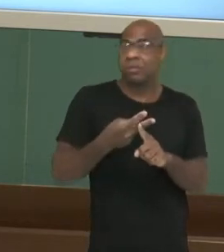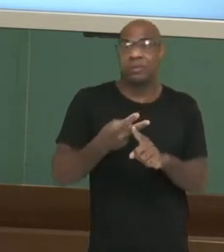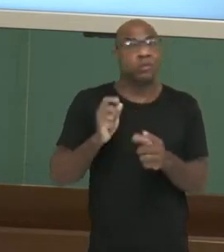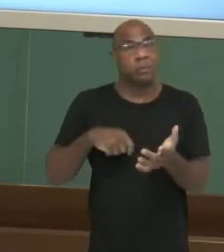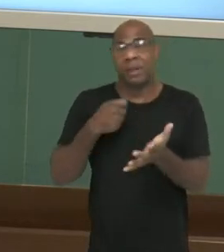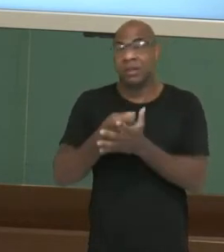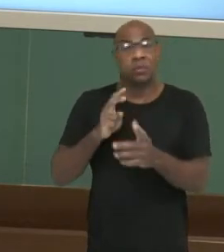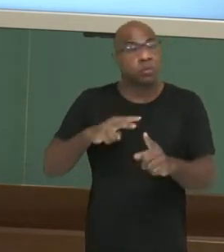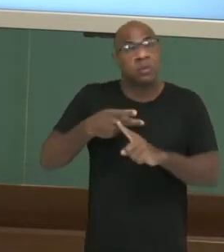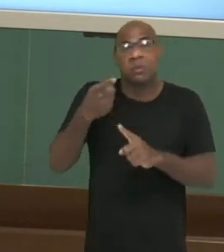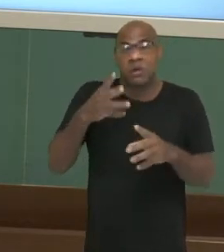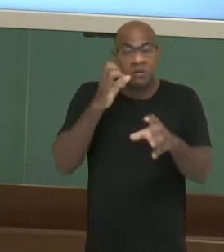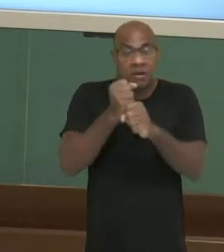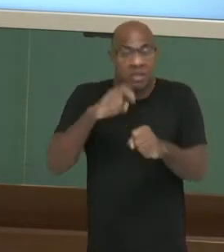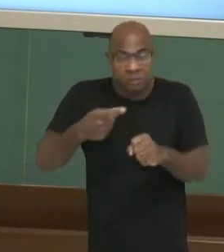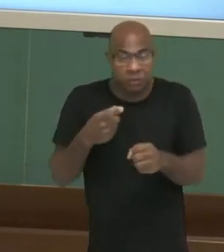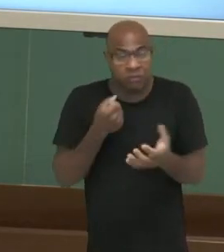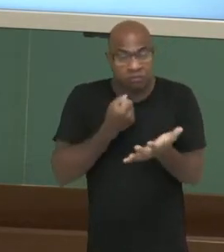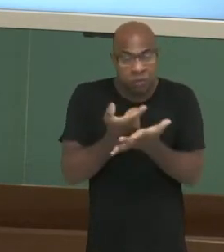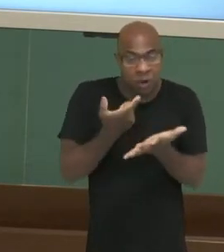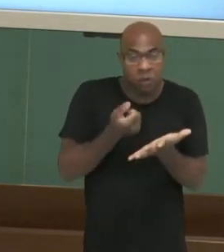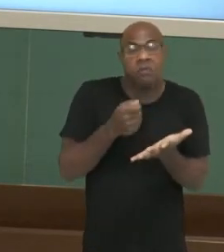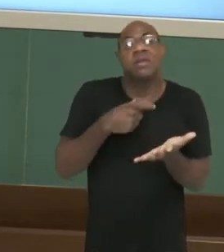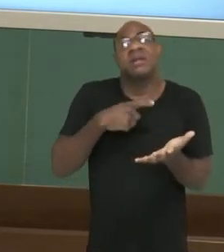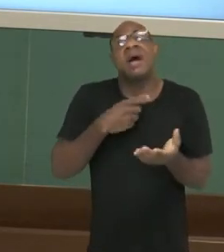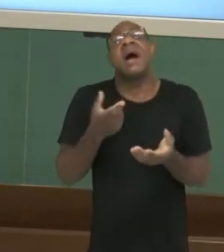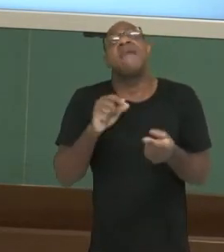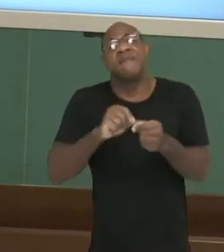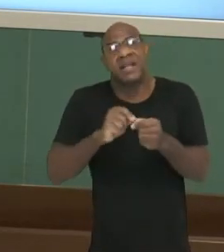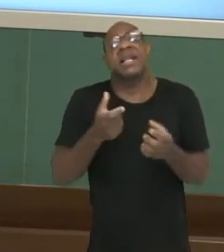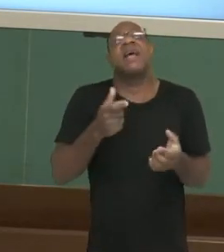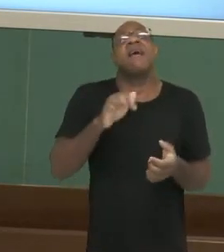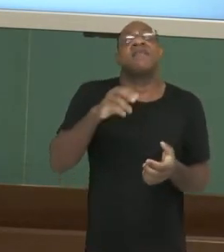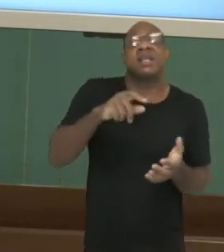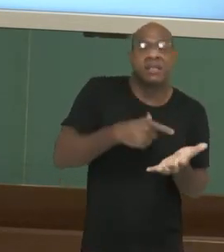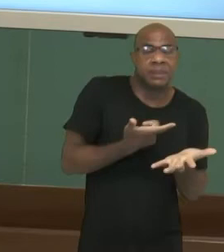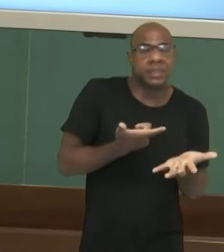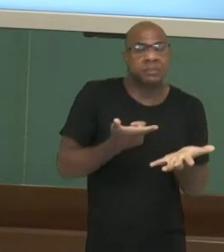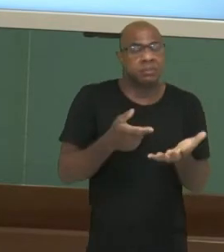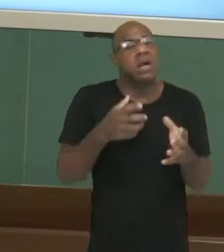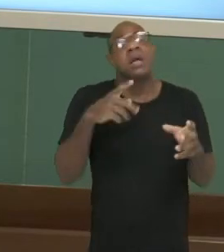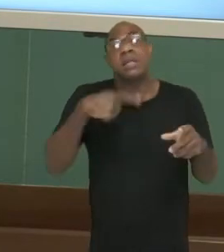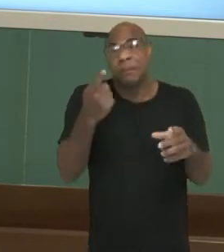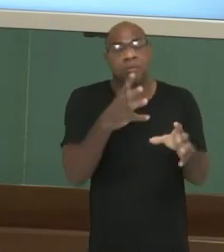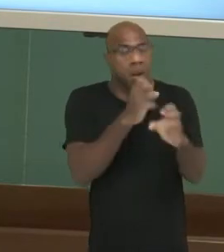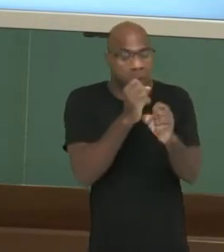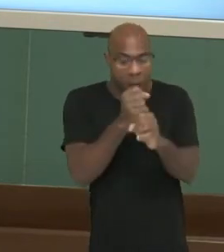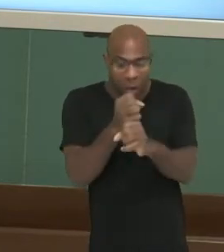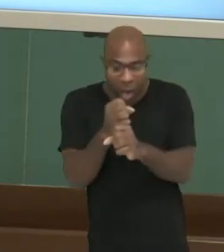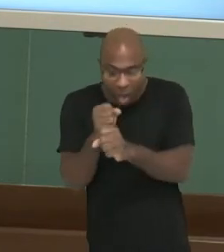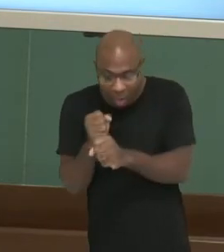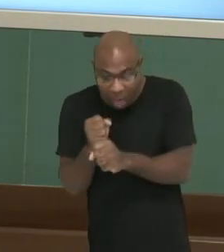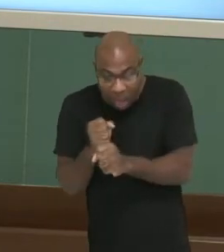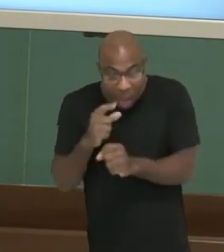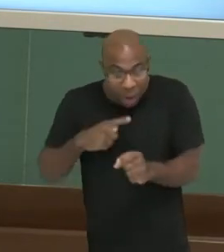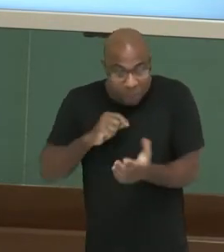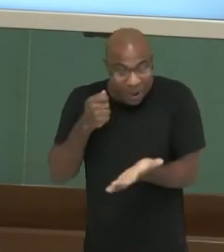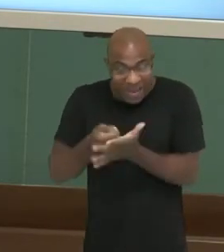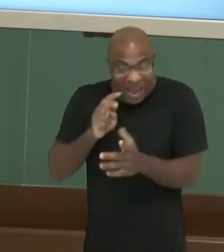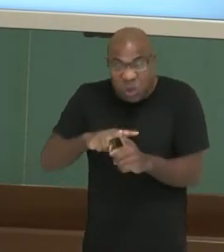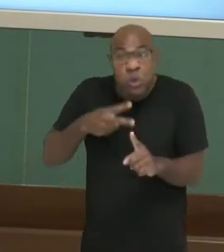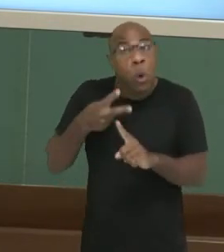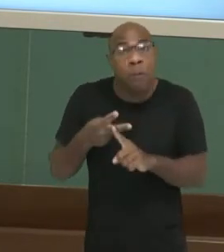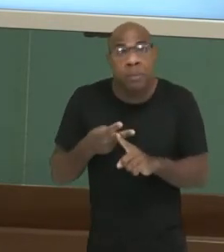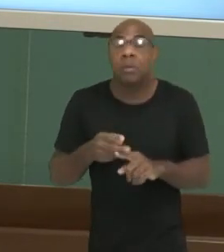um. Tem que estar consciente. Não, eu realmente preciso disso, quero fazer esse financiamento, vou pagar esse